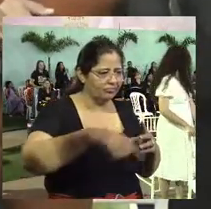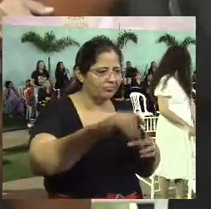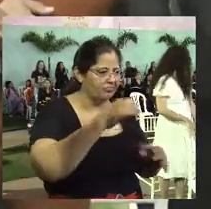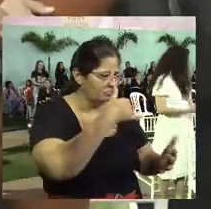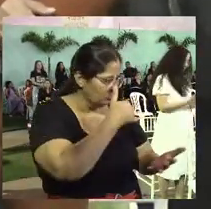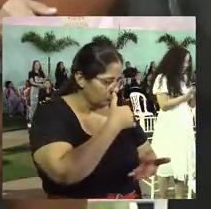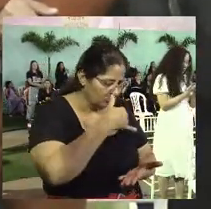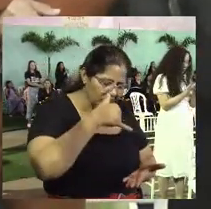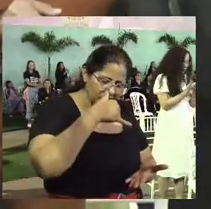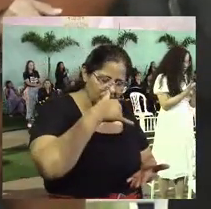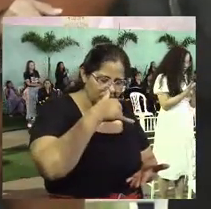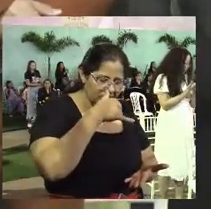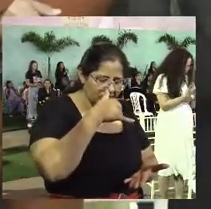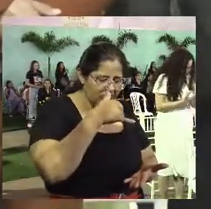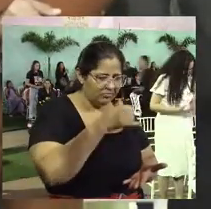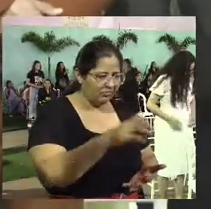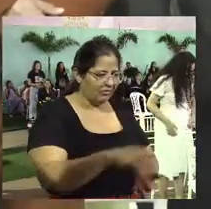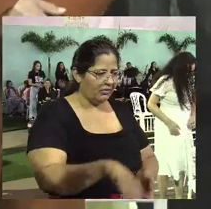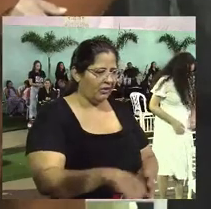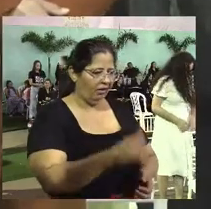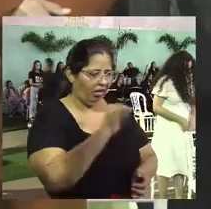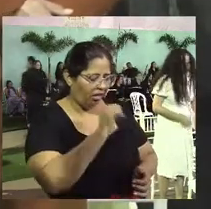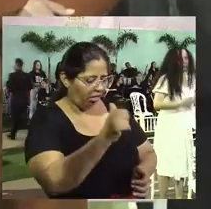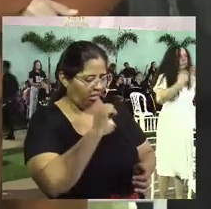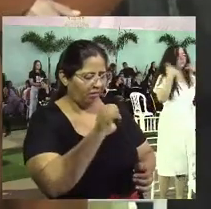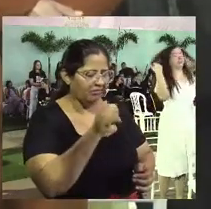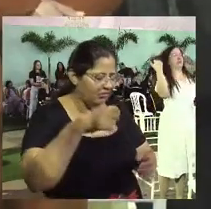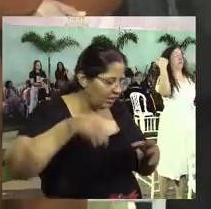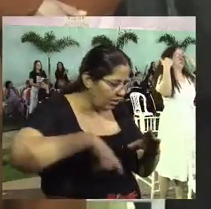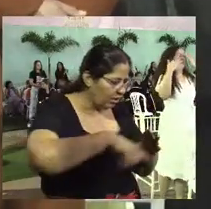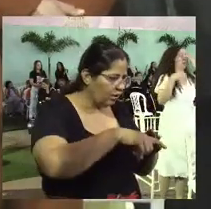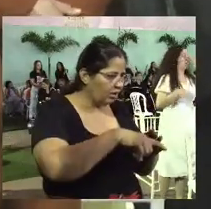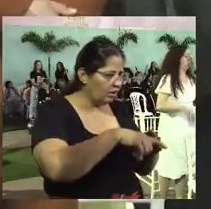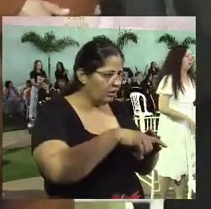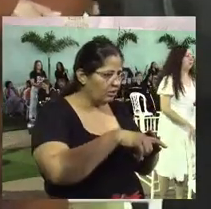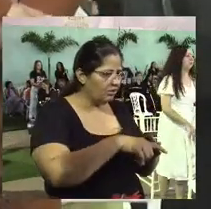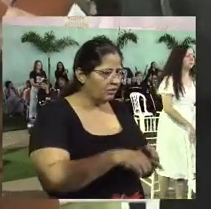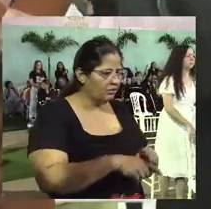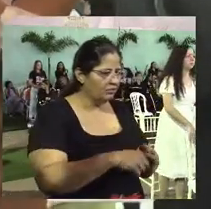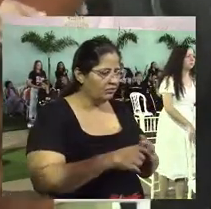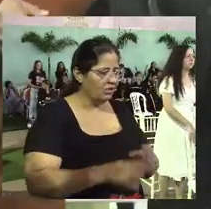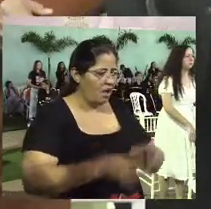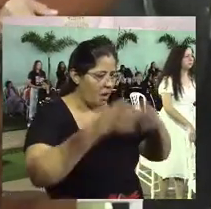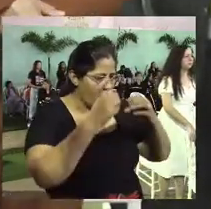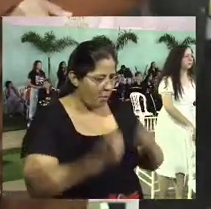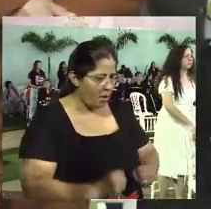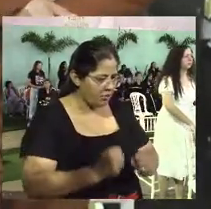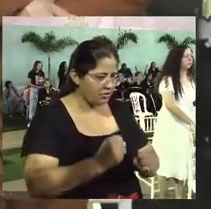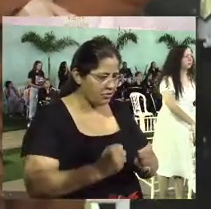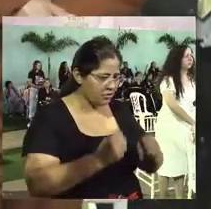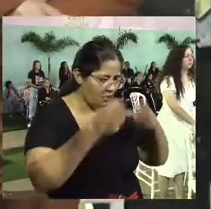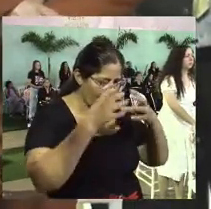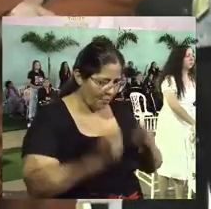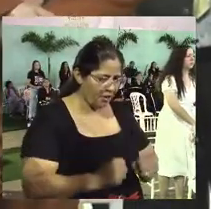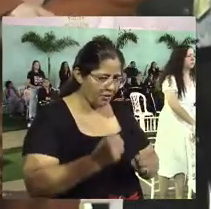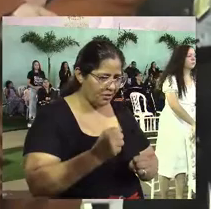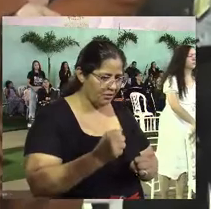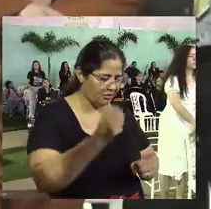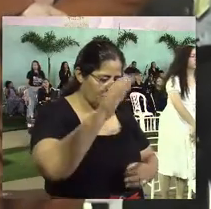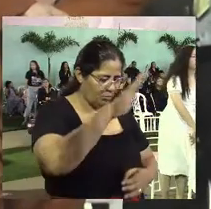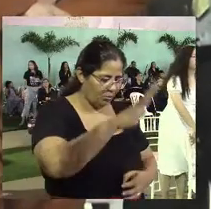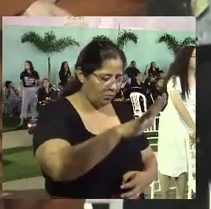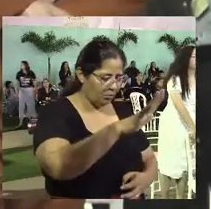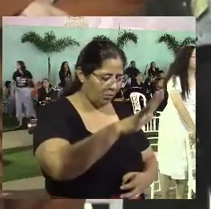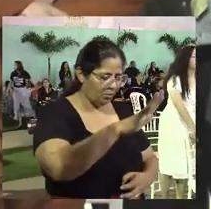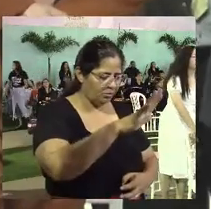na boca de fumo vai no bar Onde tiver uma boate Entra lá e diga assim posso orar por você diga posso orar por